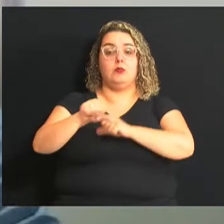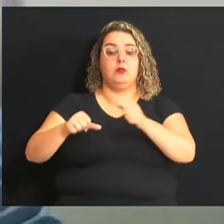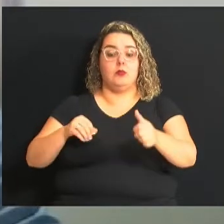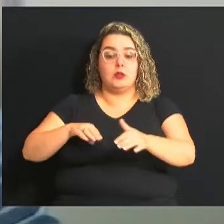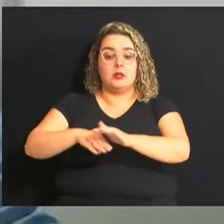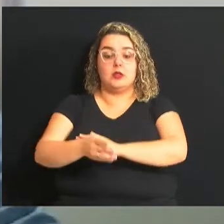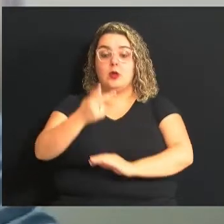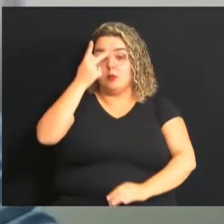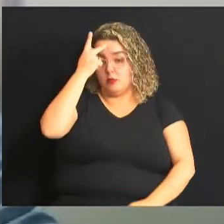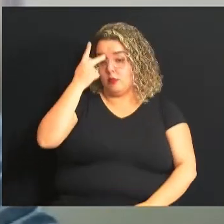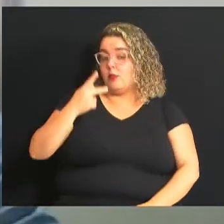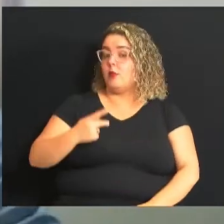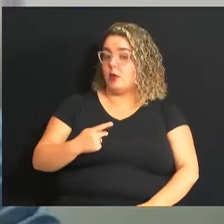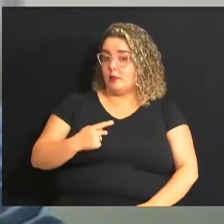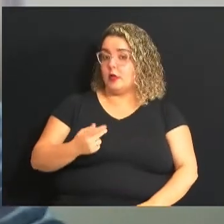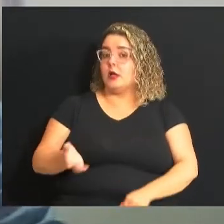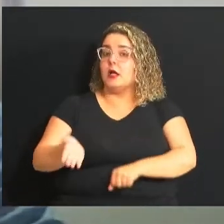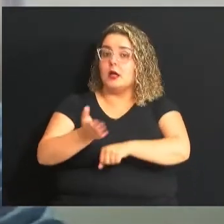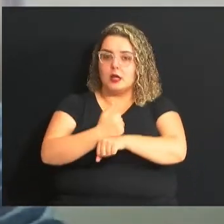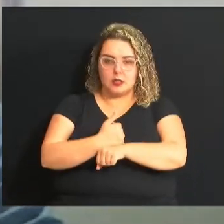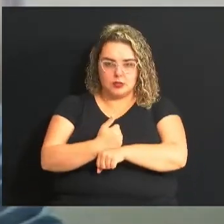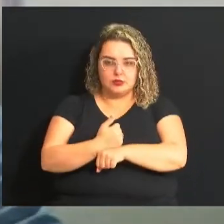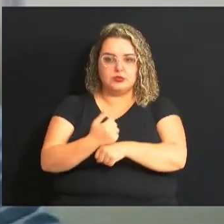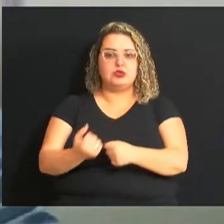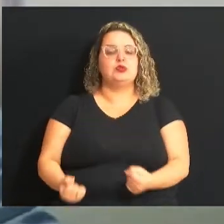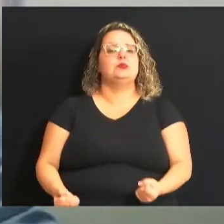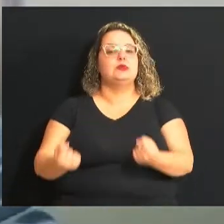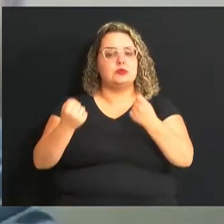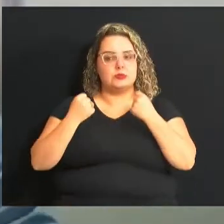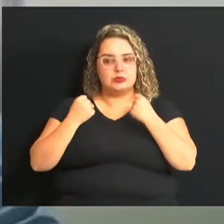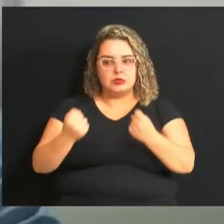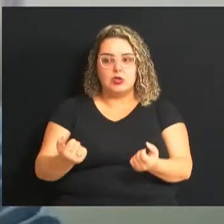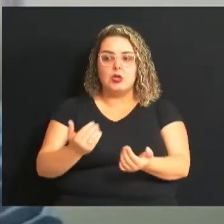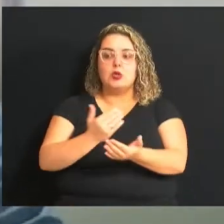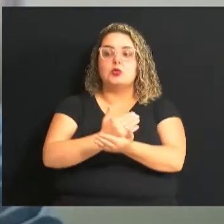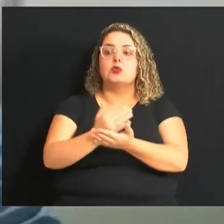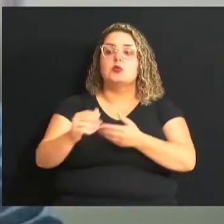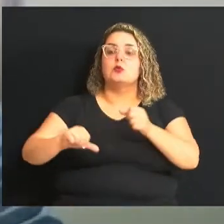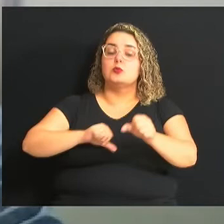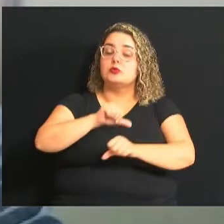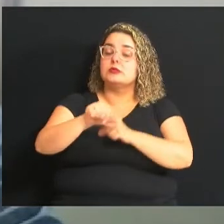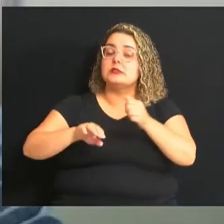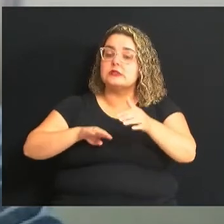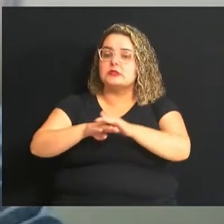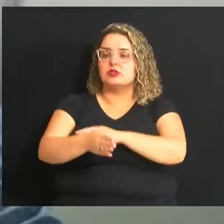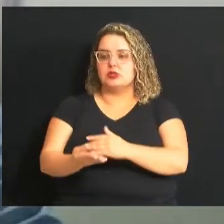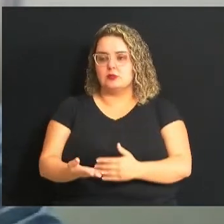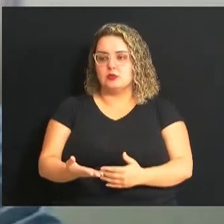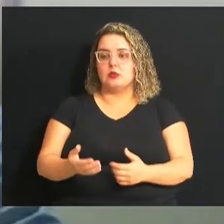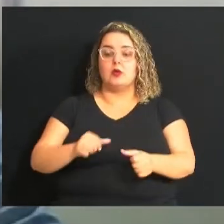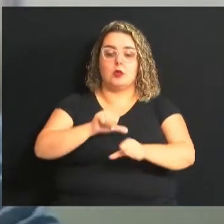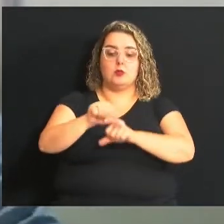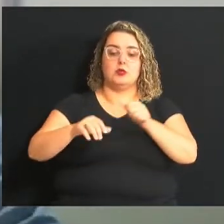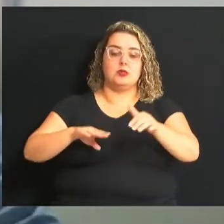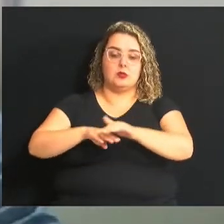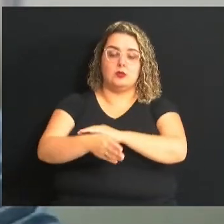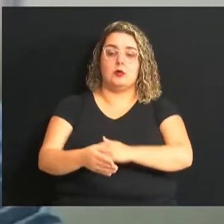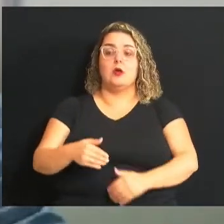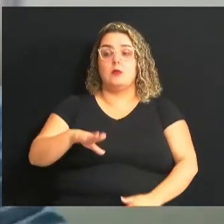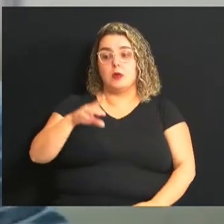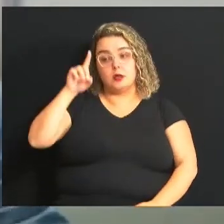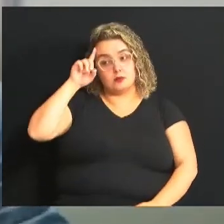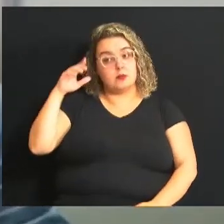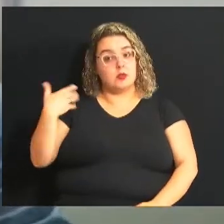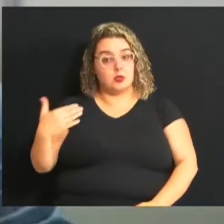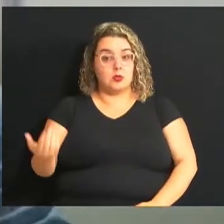né? Então, antes de você ir para algum exercício físico, você começa na mudança de hábito. E mudança de hábito, ela vai mais pela sua rotina do que